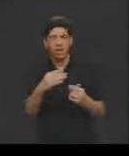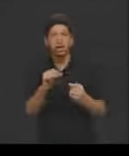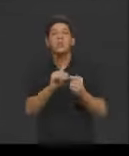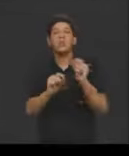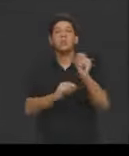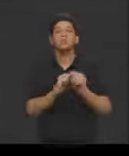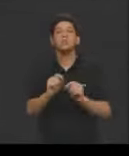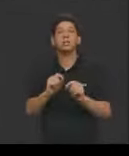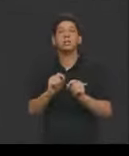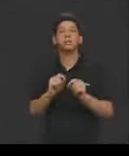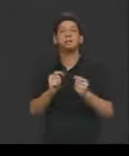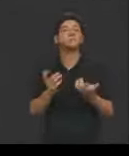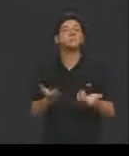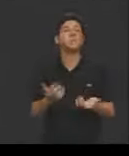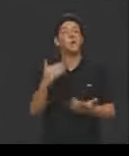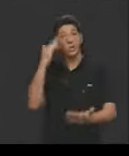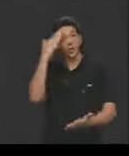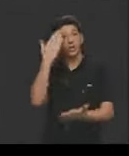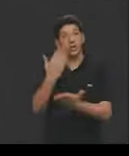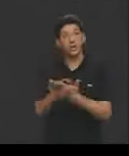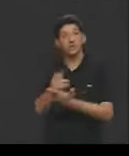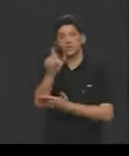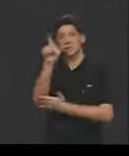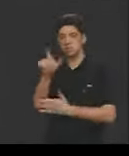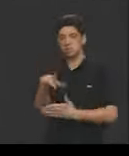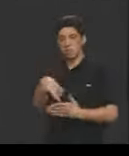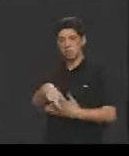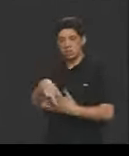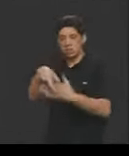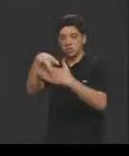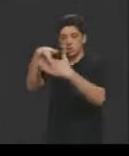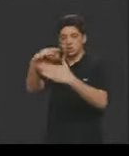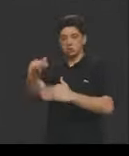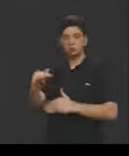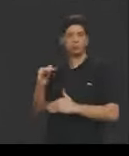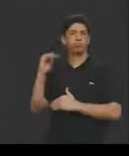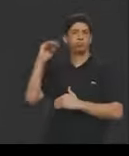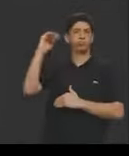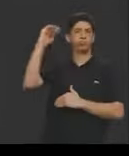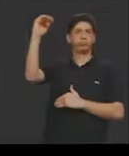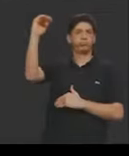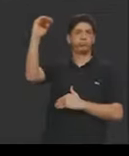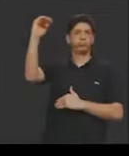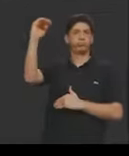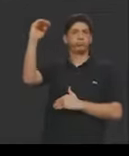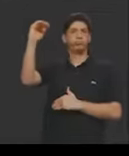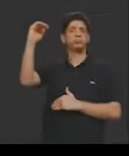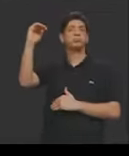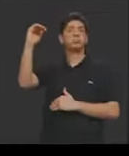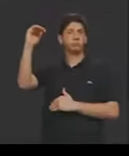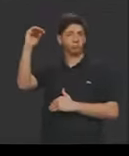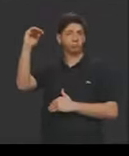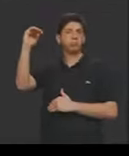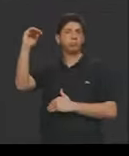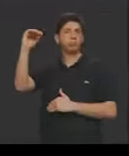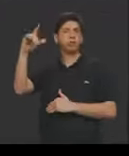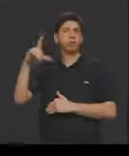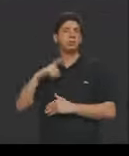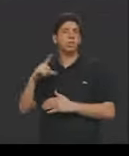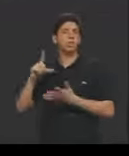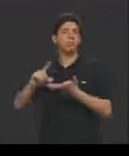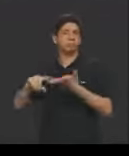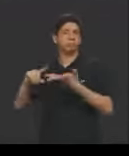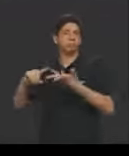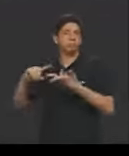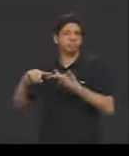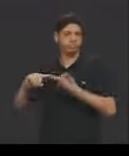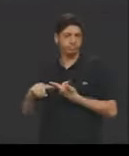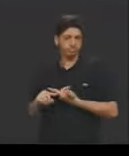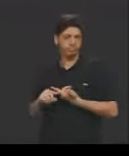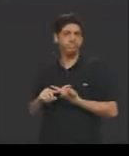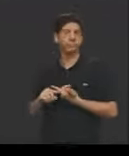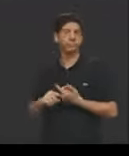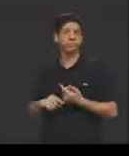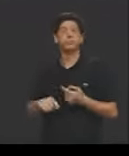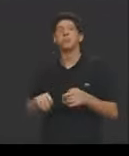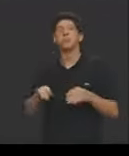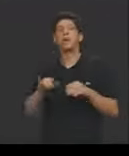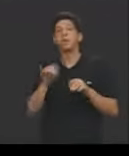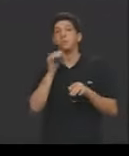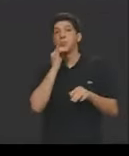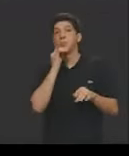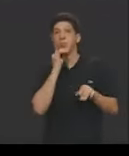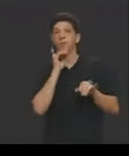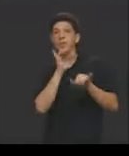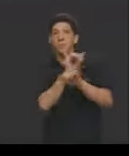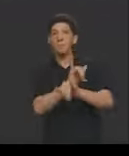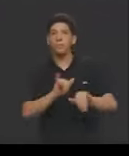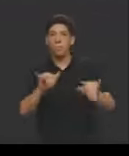eu vou acreditar no Líder o Supremo e tem toda uma lógica assim de construção disso e a publicidade